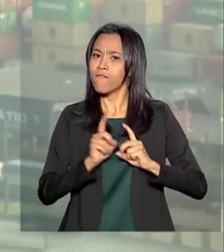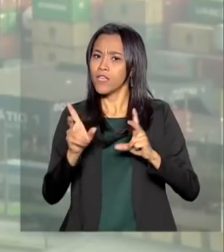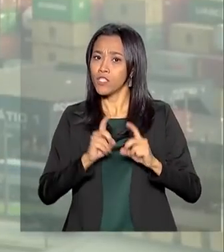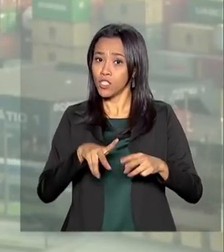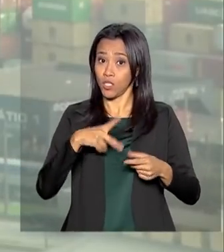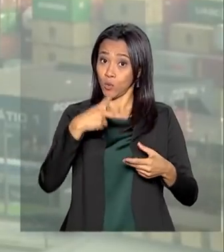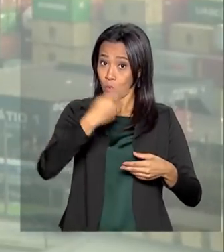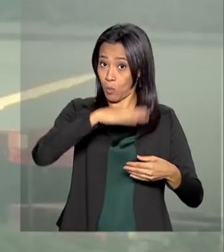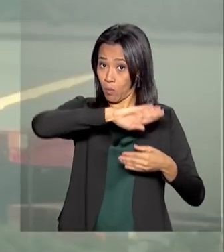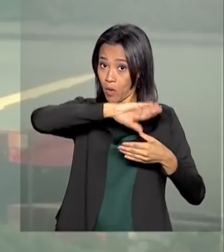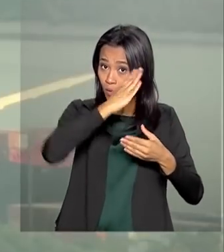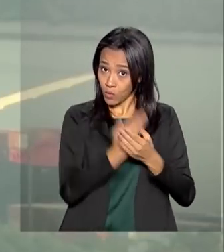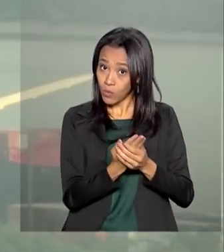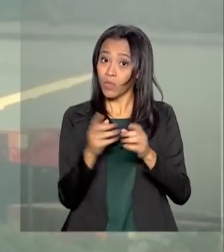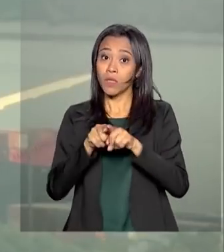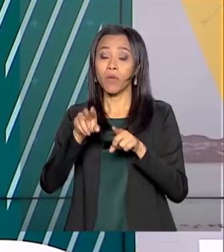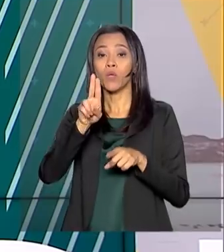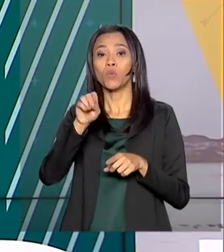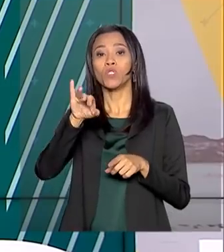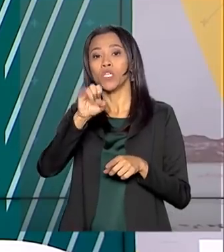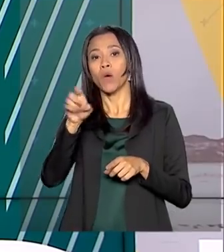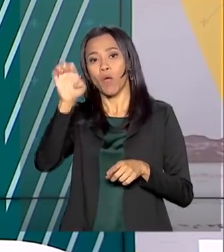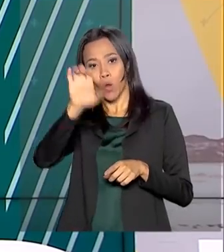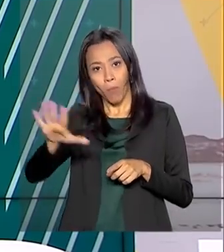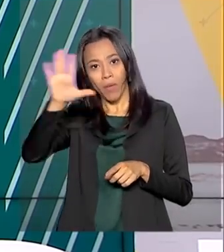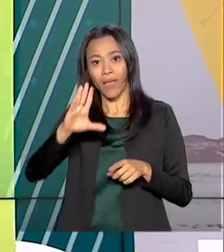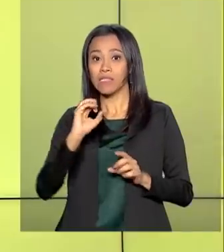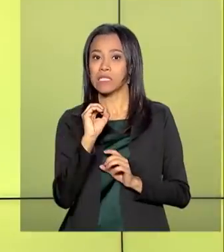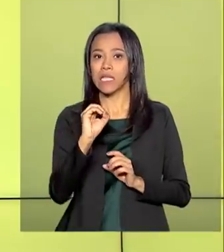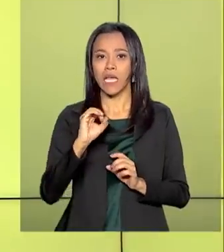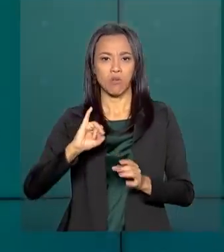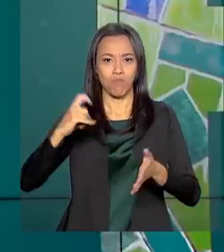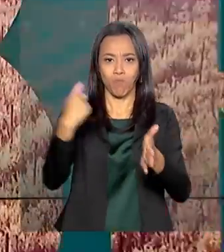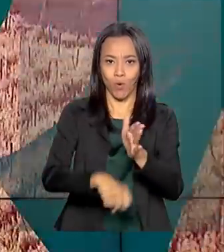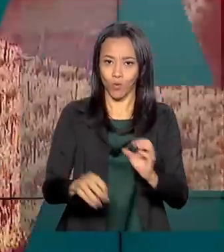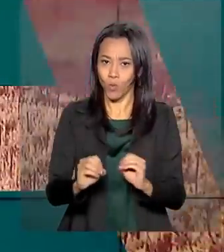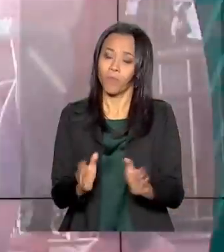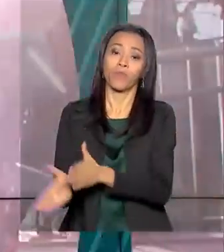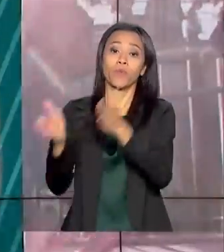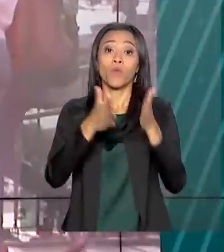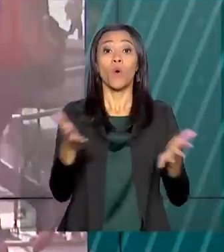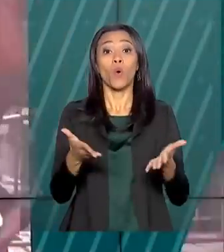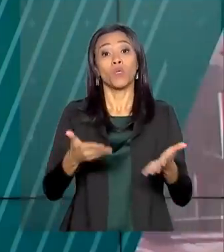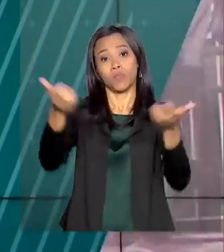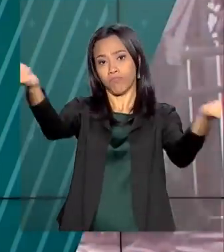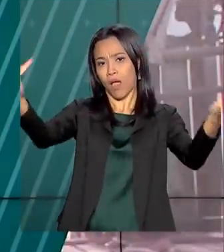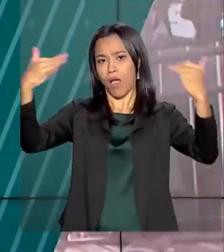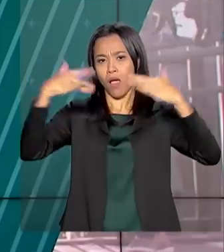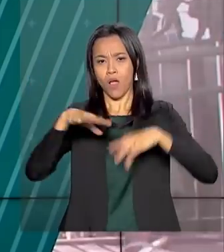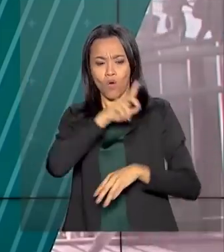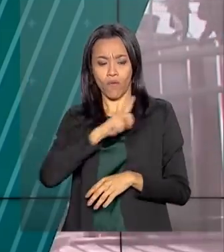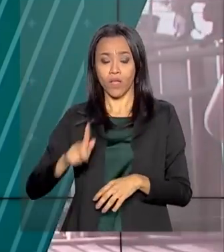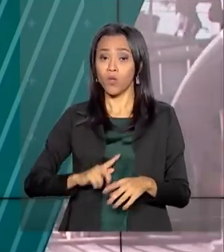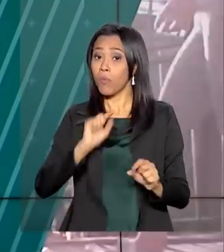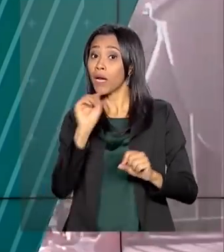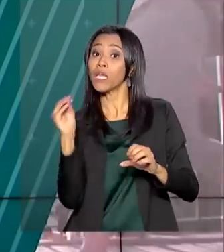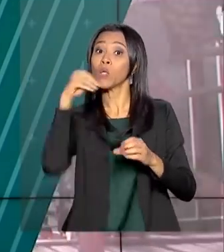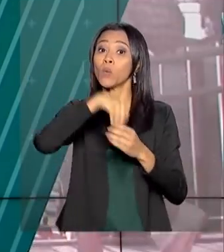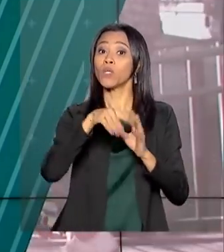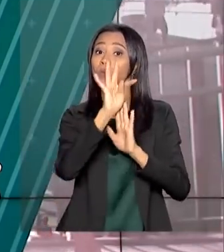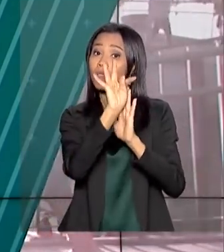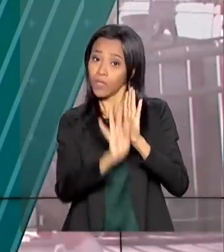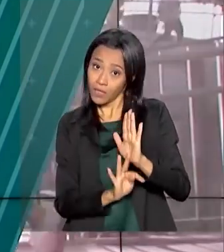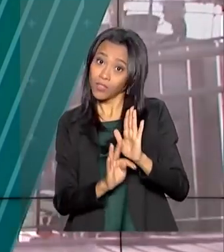européia eo mercosul terão taxa zero o presidente da câmara recebe governadores hoje para definir a inclusão dos estados a previdência